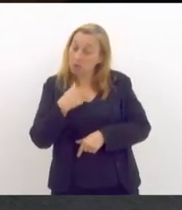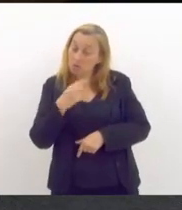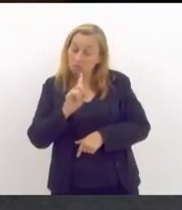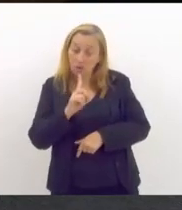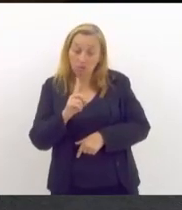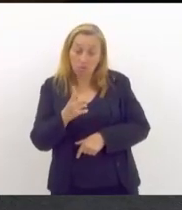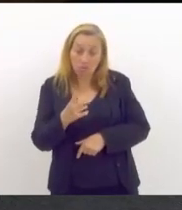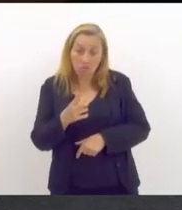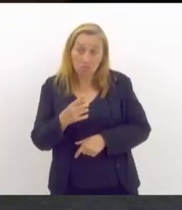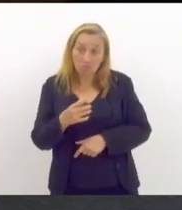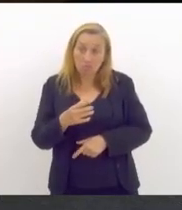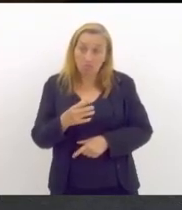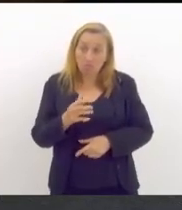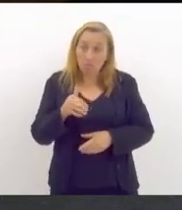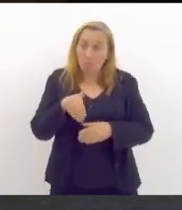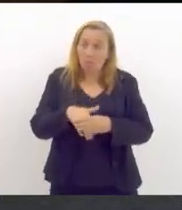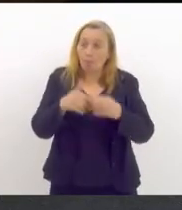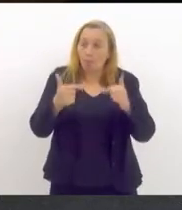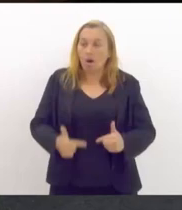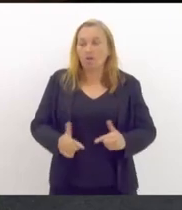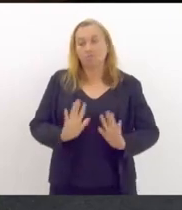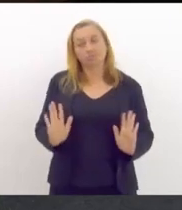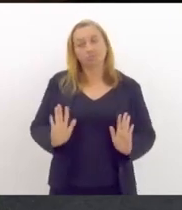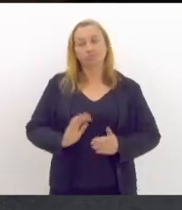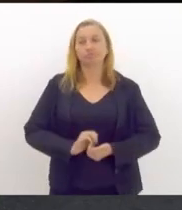abstenho em relação a esse voto